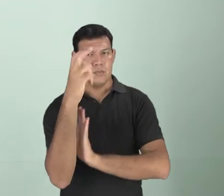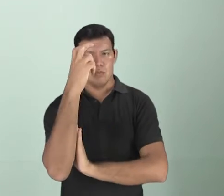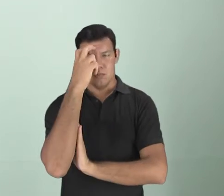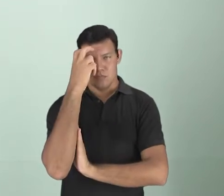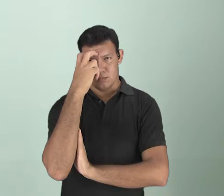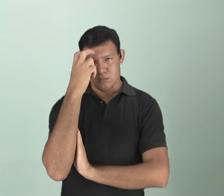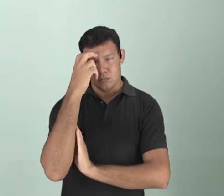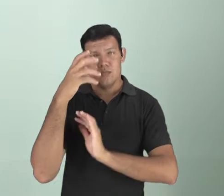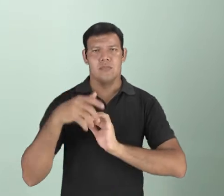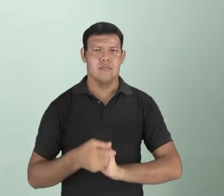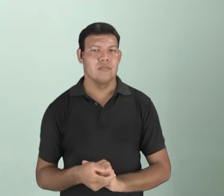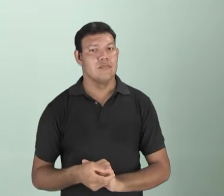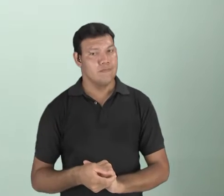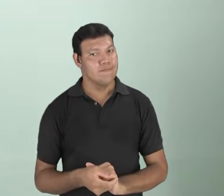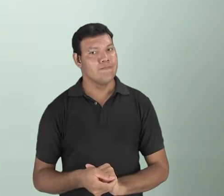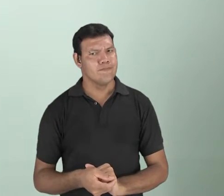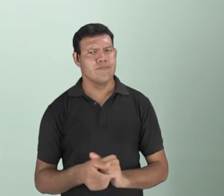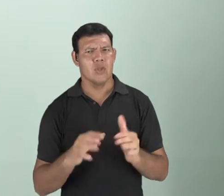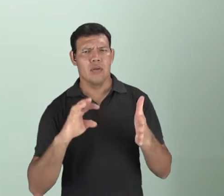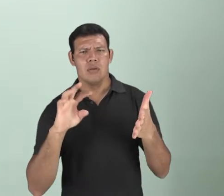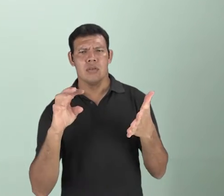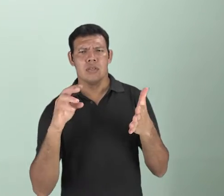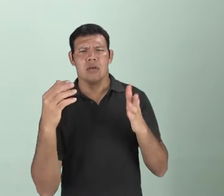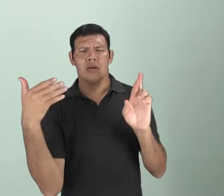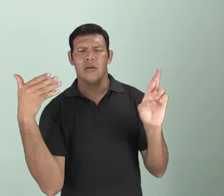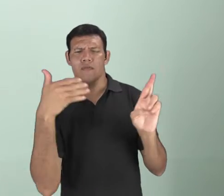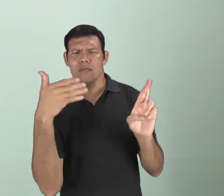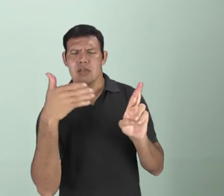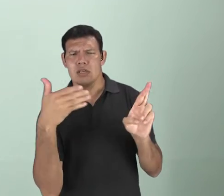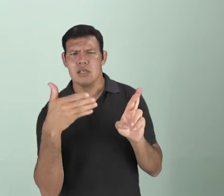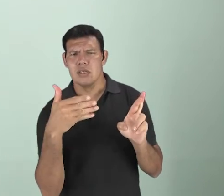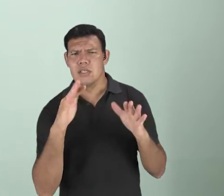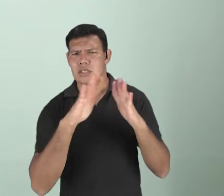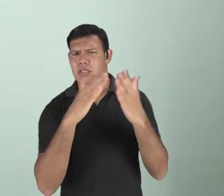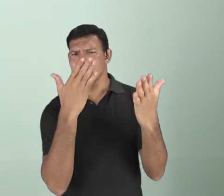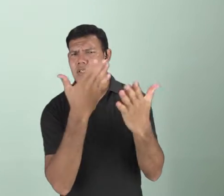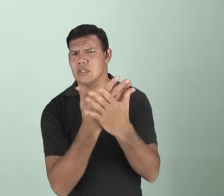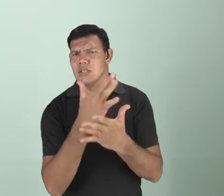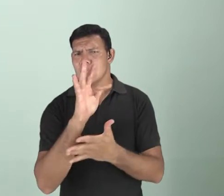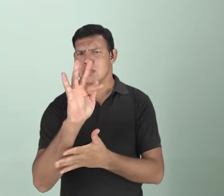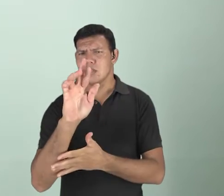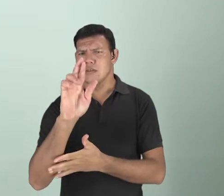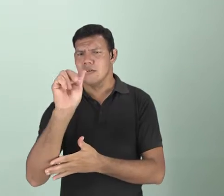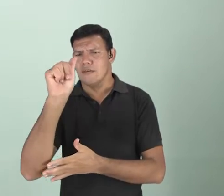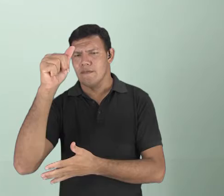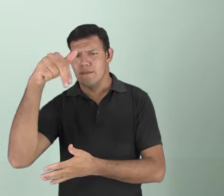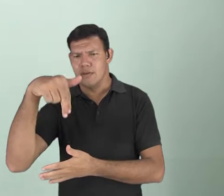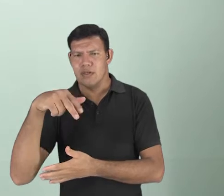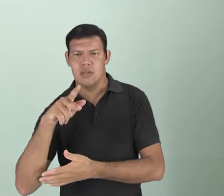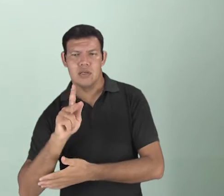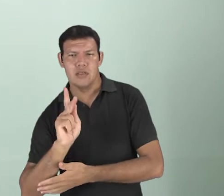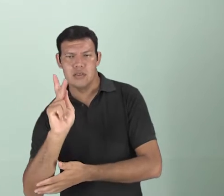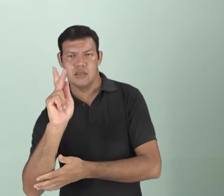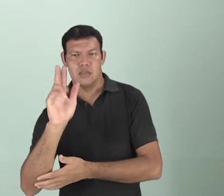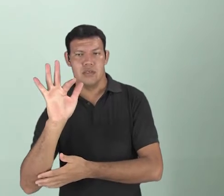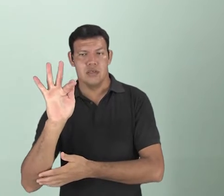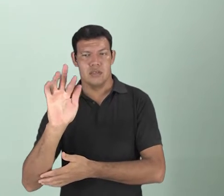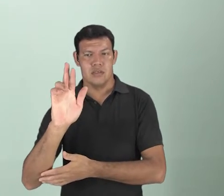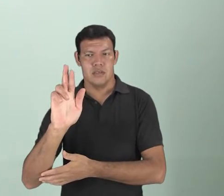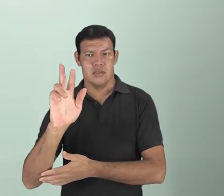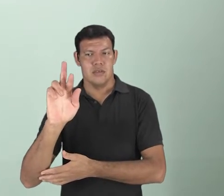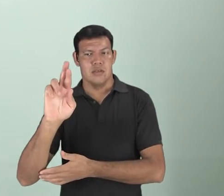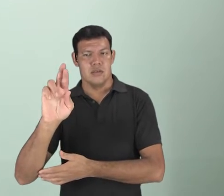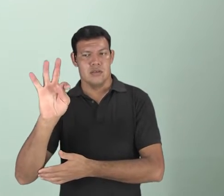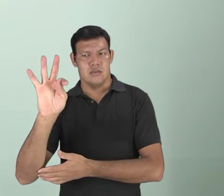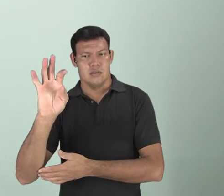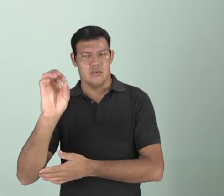essa Escola de Frankfurt. Uma escola. Estudou alguma coisa? Quais foram as contribuições dessa escola?